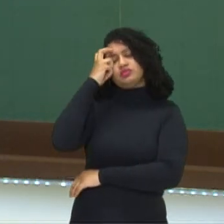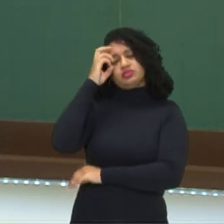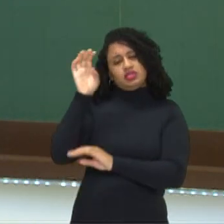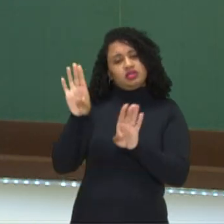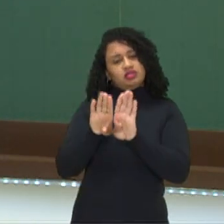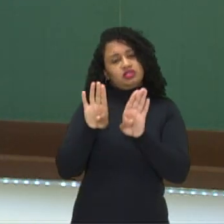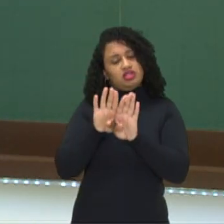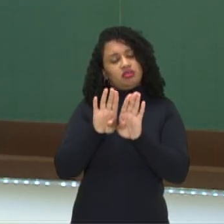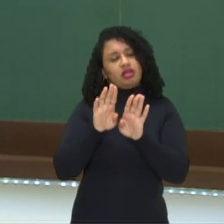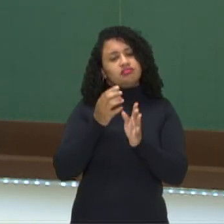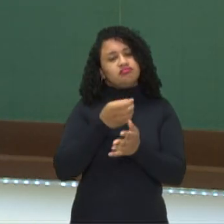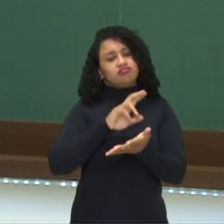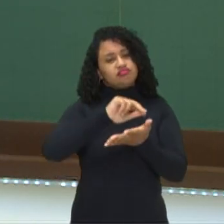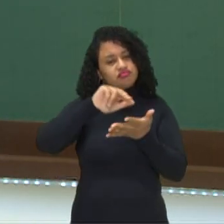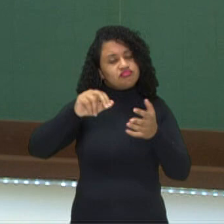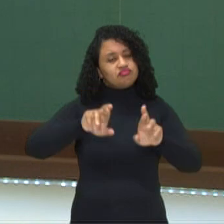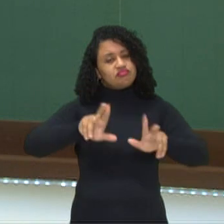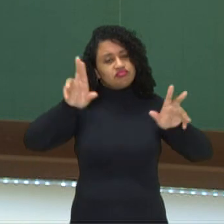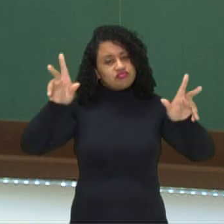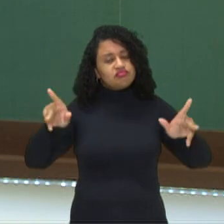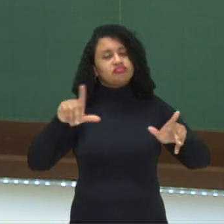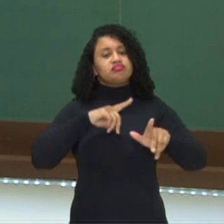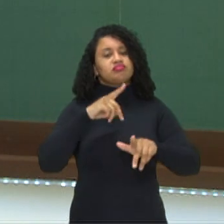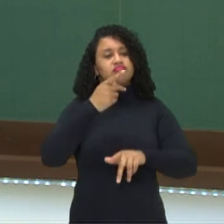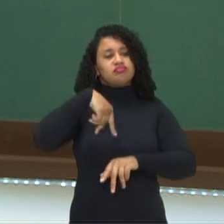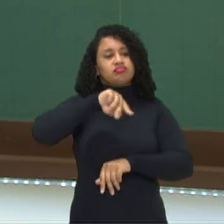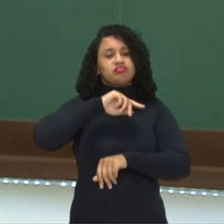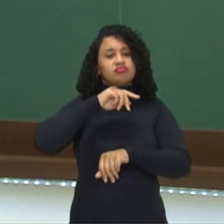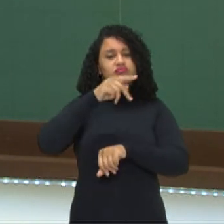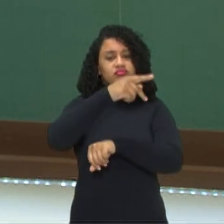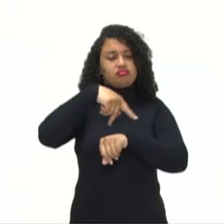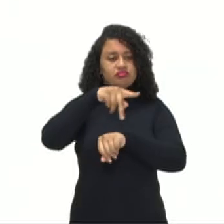Essa diversidade que nós temos no nosso país.